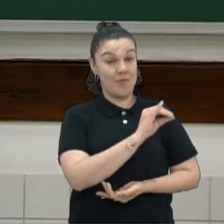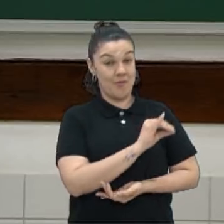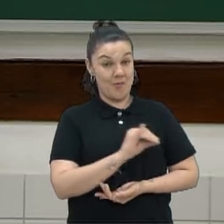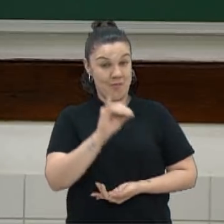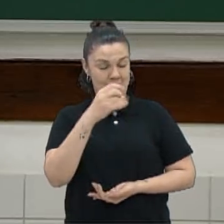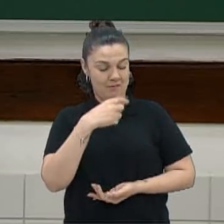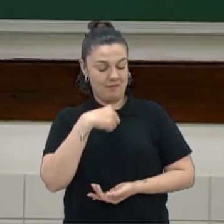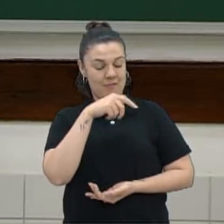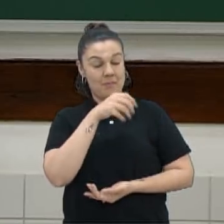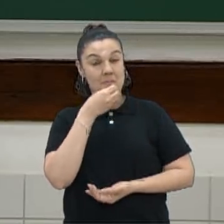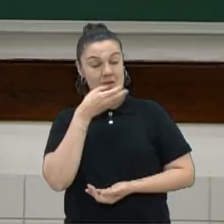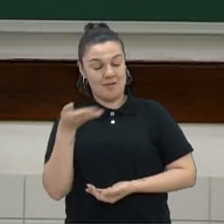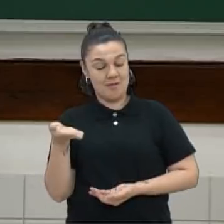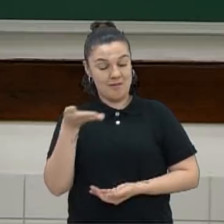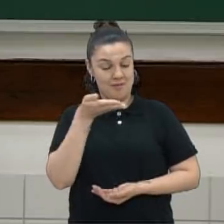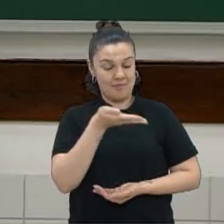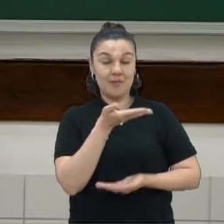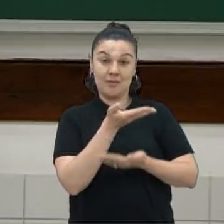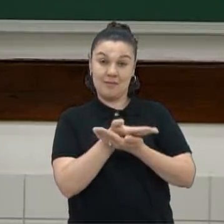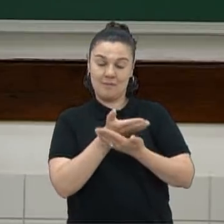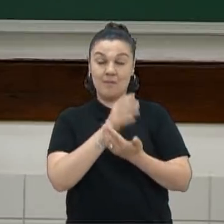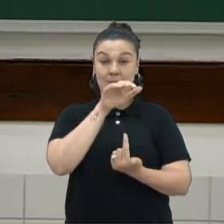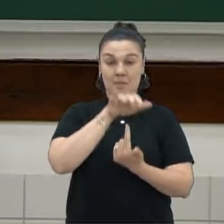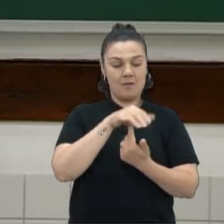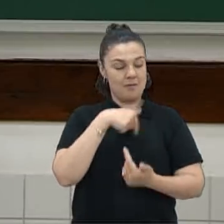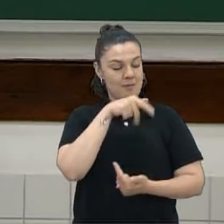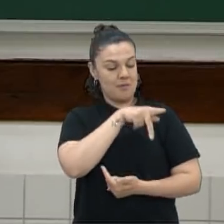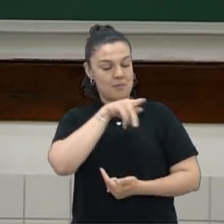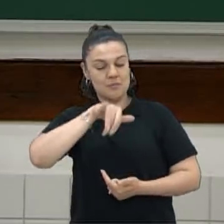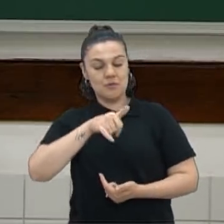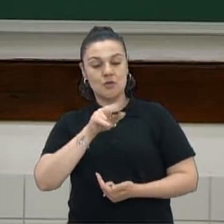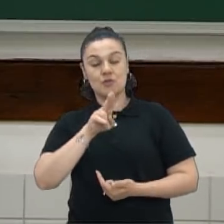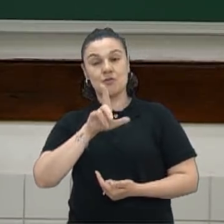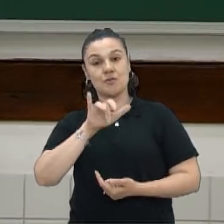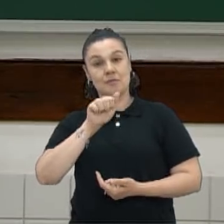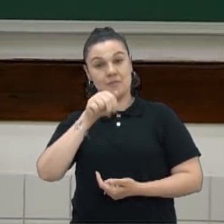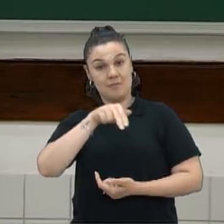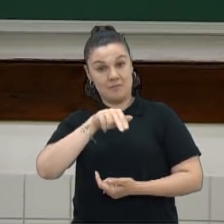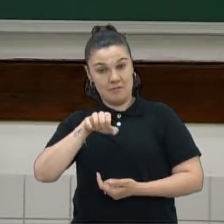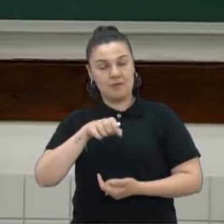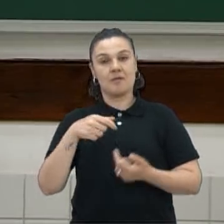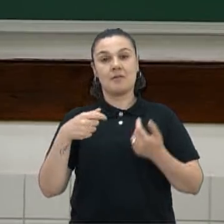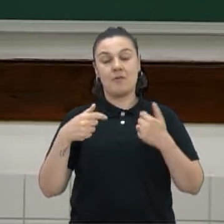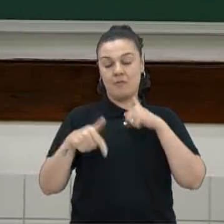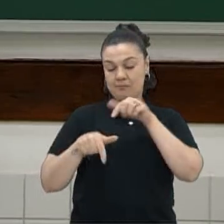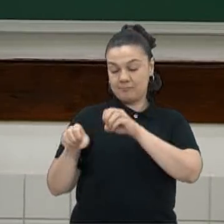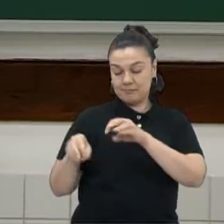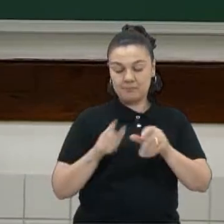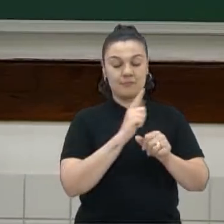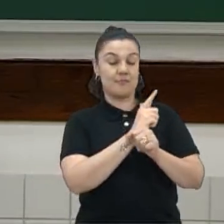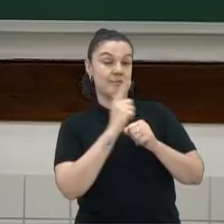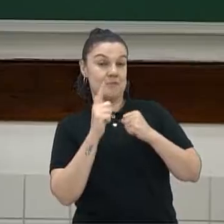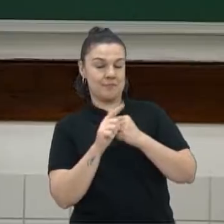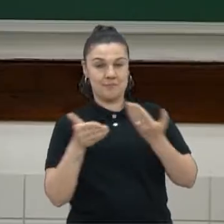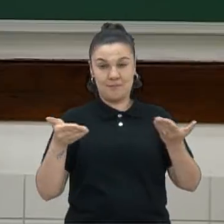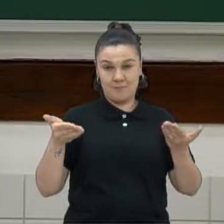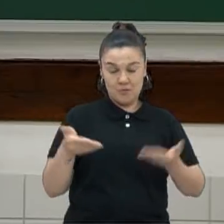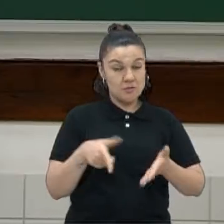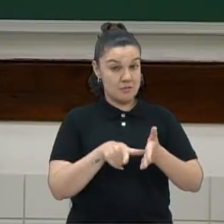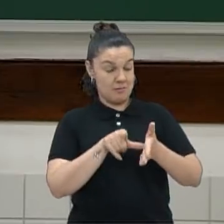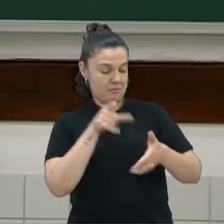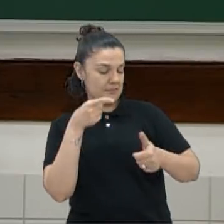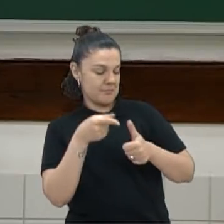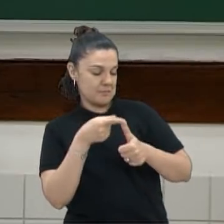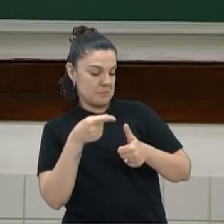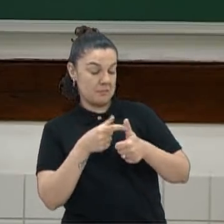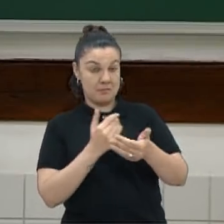Olá pessoal, sejam bem-vindos ao Aula Paraná. Eu sou a professora Juliane e vamos trabalhar Geografia. Antes da gente